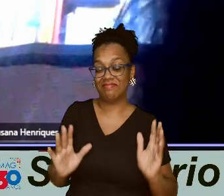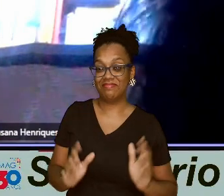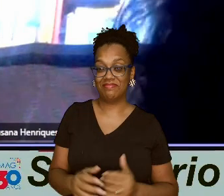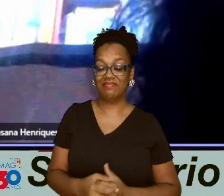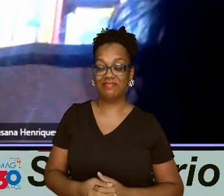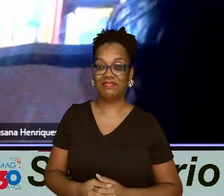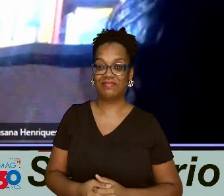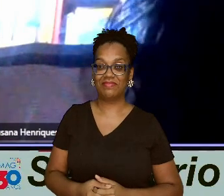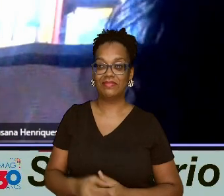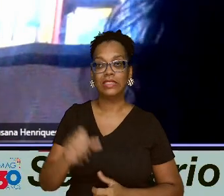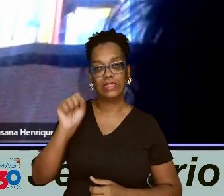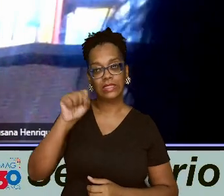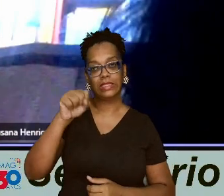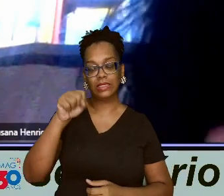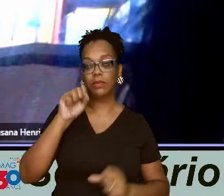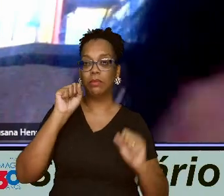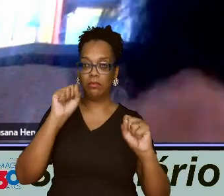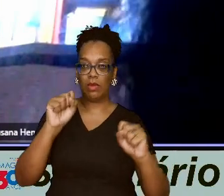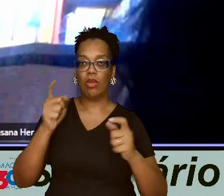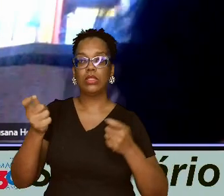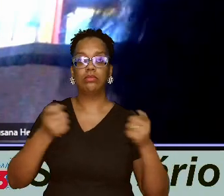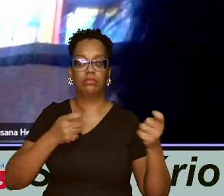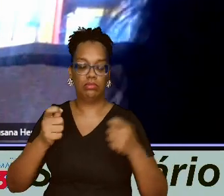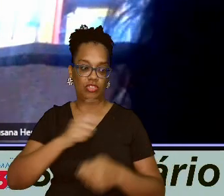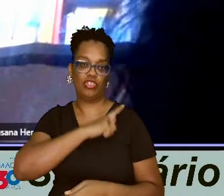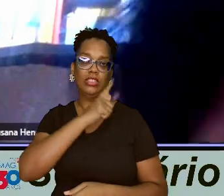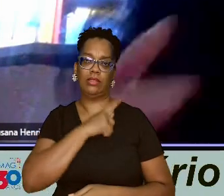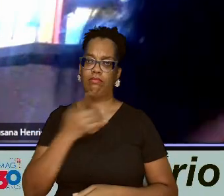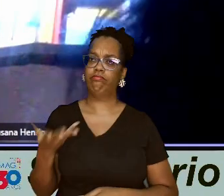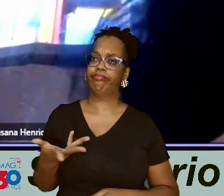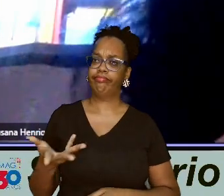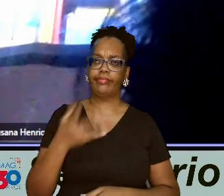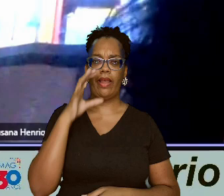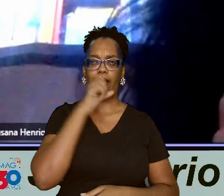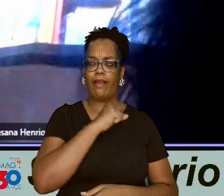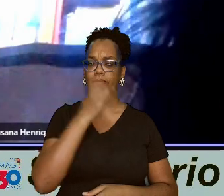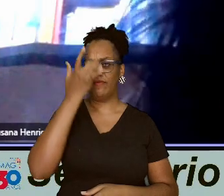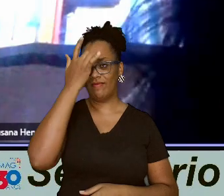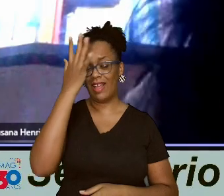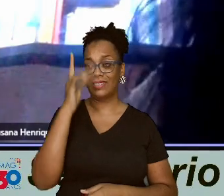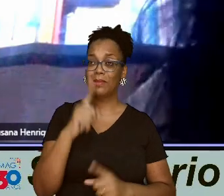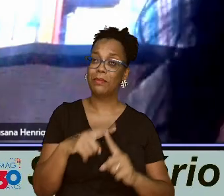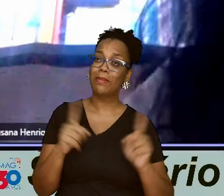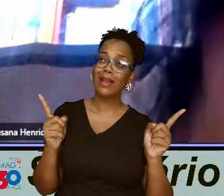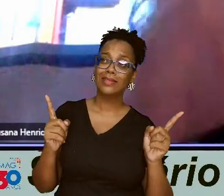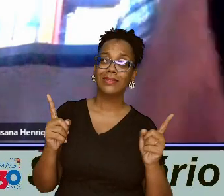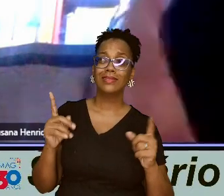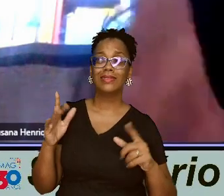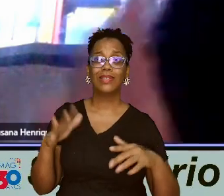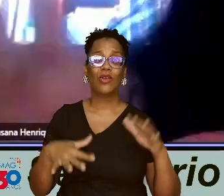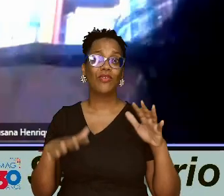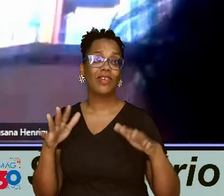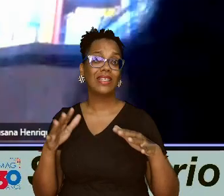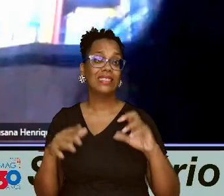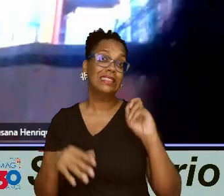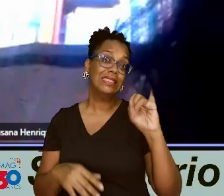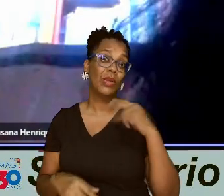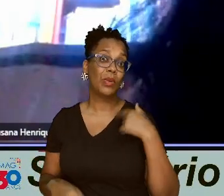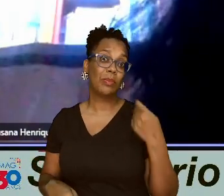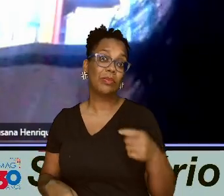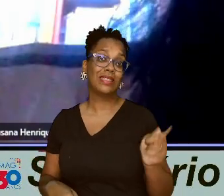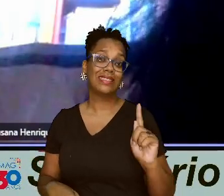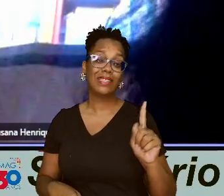Sim, ele pode ser um mecanismo de gestão rápida e facilitada, mas talvez quando eu não precise, pelo menos a primeira